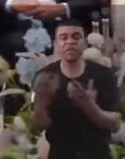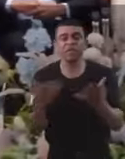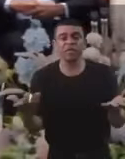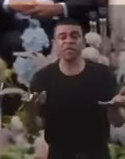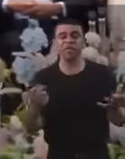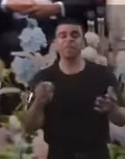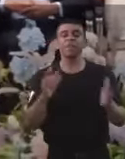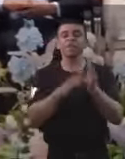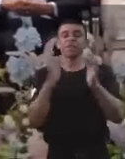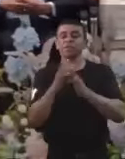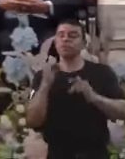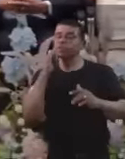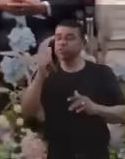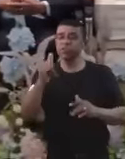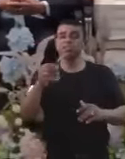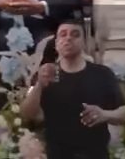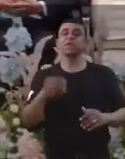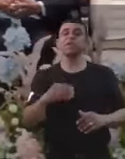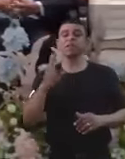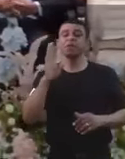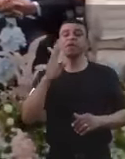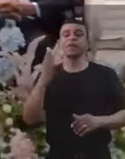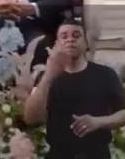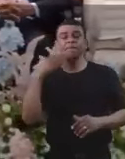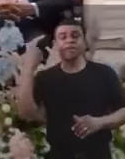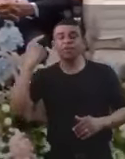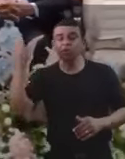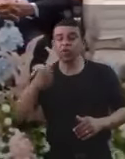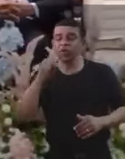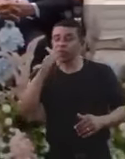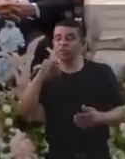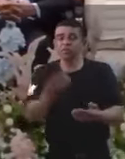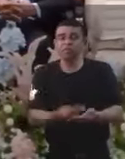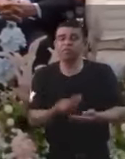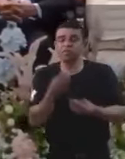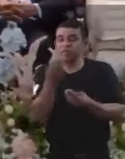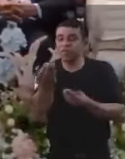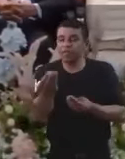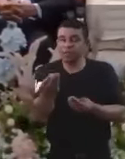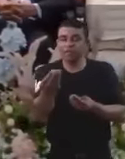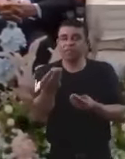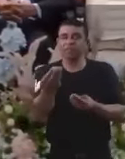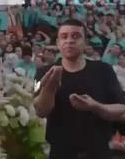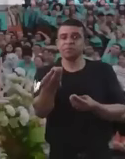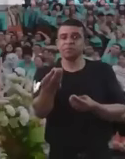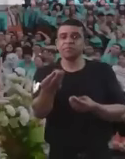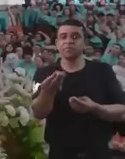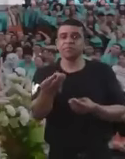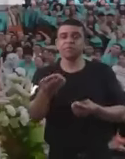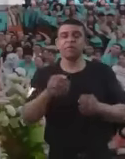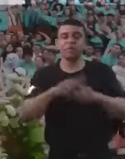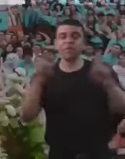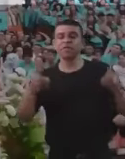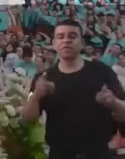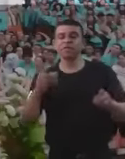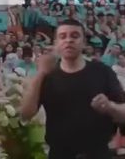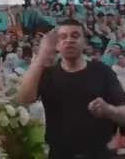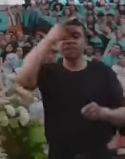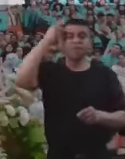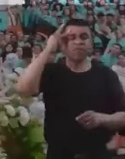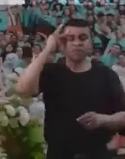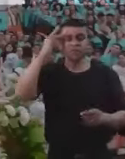que receber. Esse tipo de gente casa por dinheiro, separa por dinheiro, faz amizade por